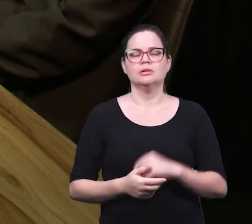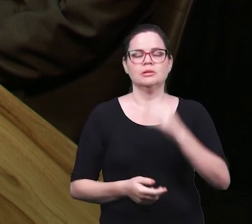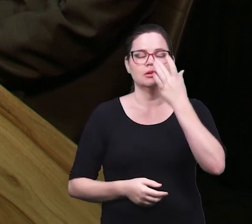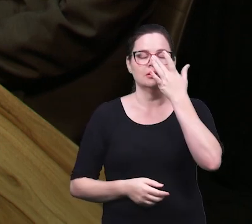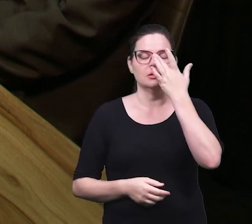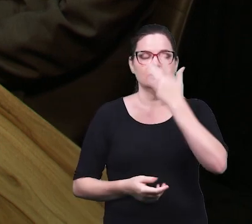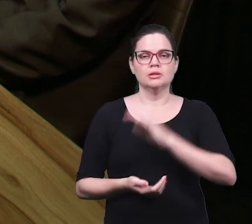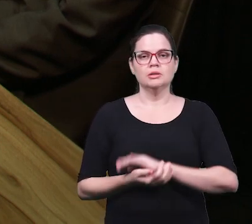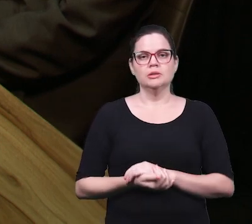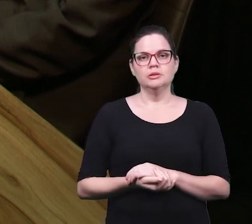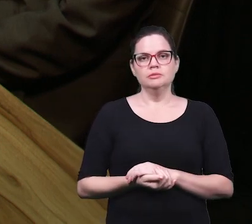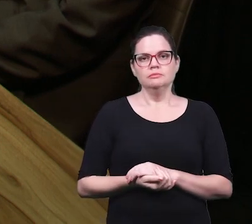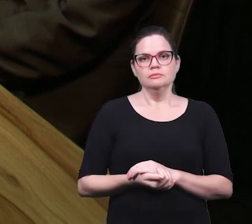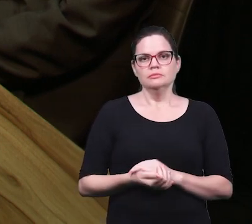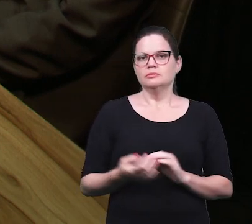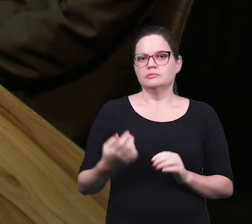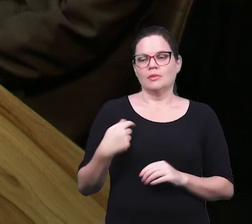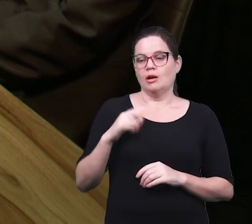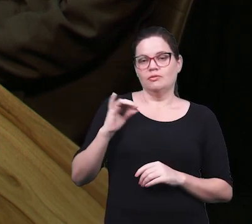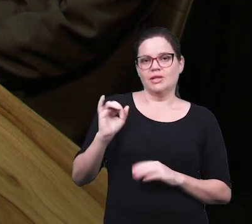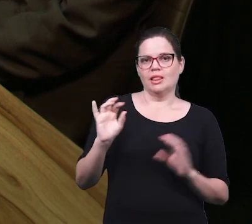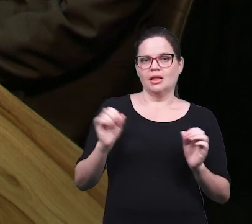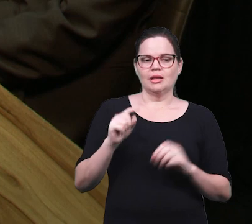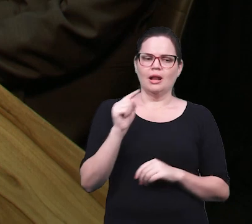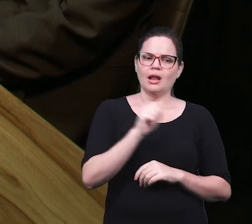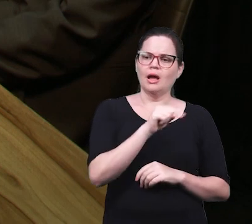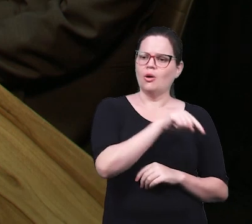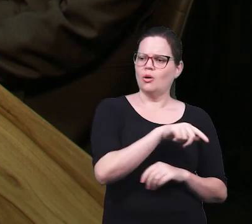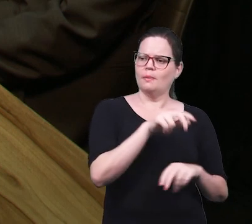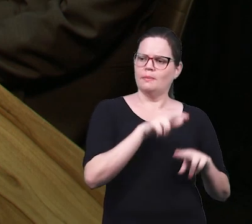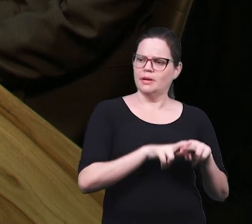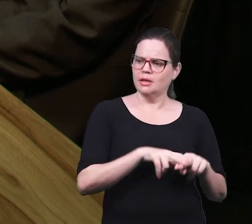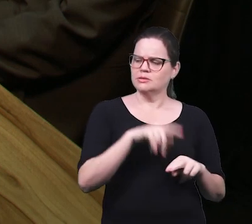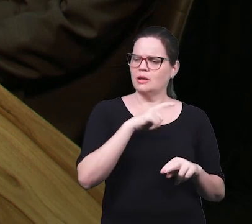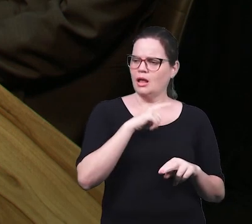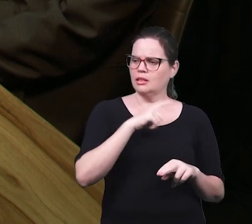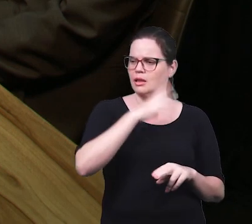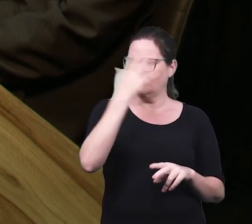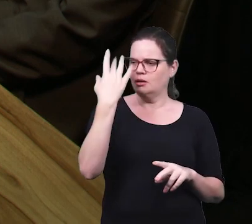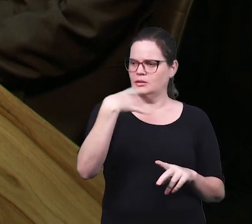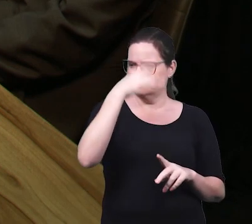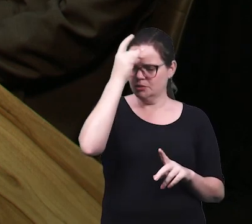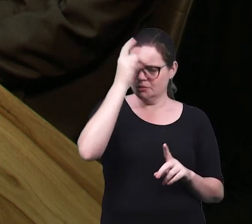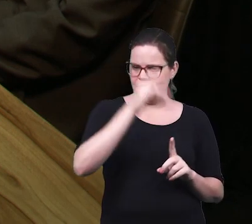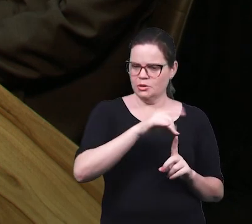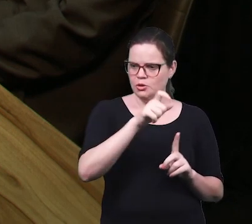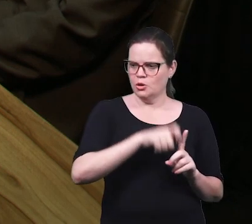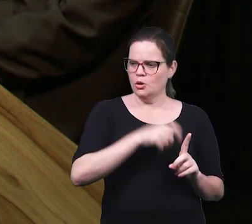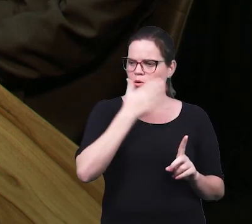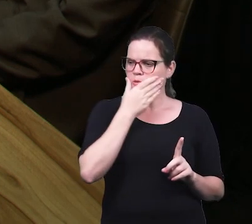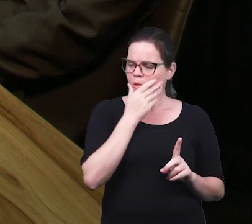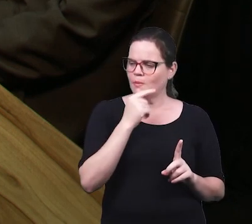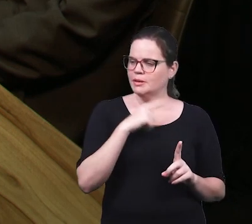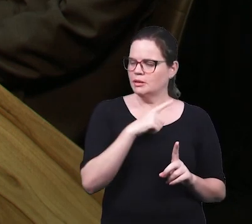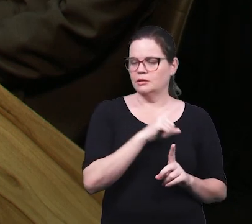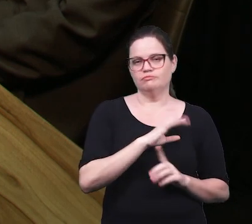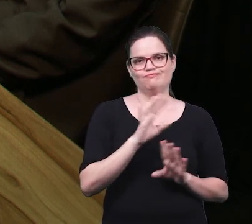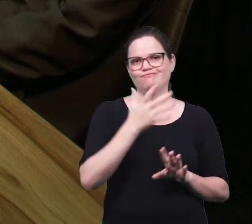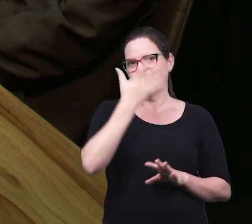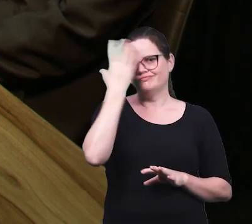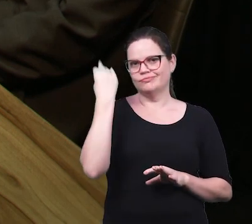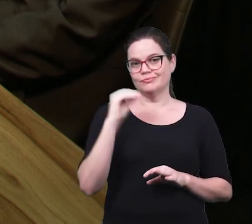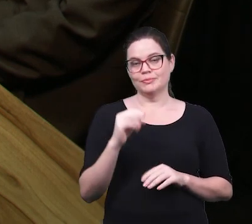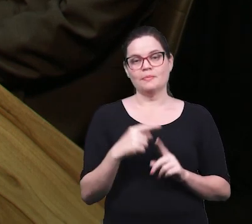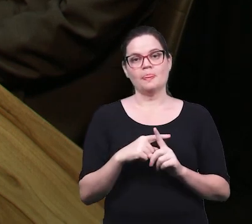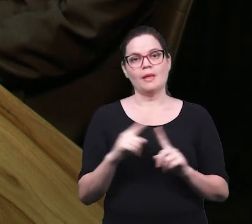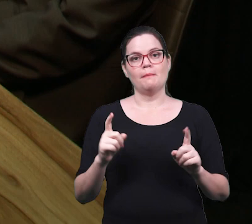o discernimento, que o Espírito do Senhor estava com ele. Não, ele foi esquecido. Mas o tempo passou e Faraó, agora o